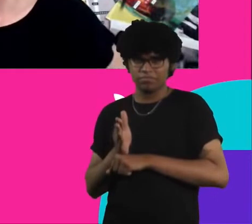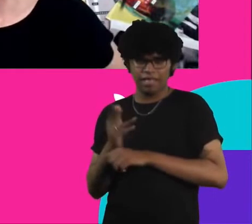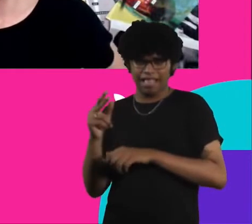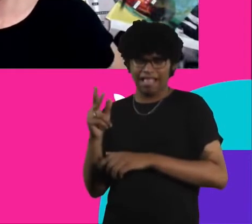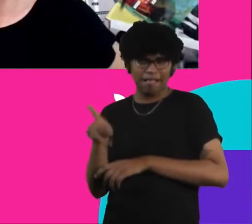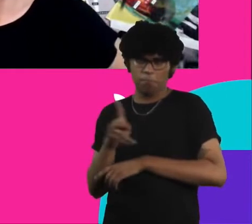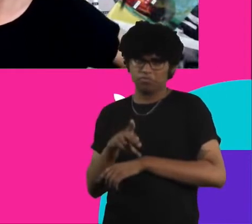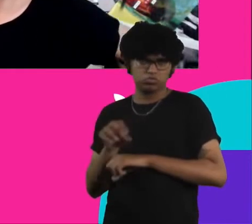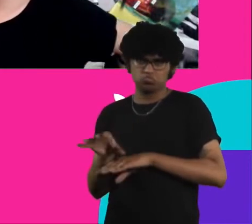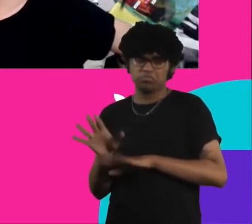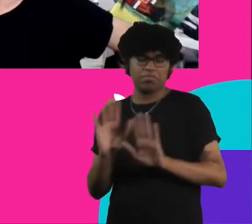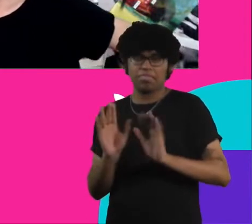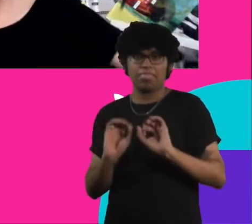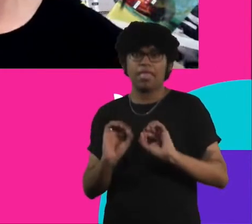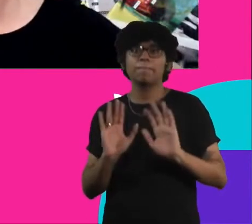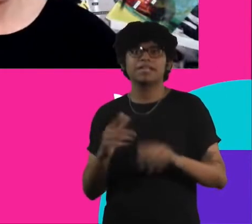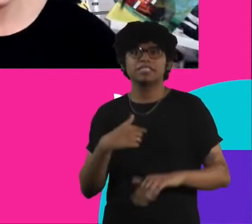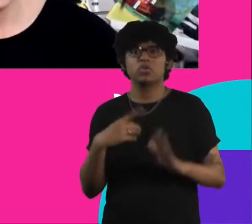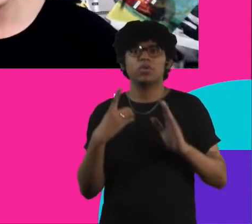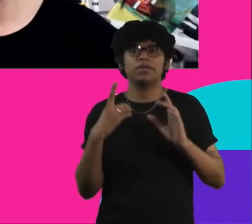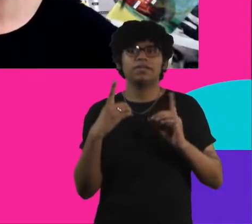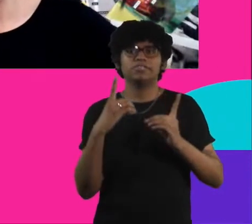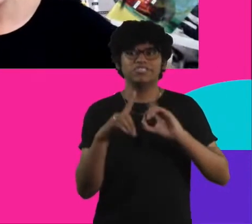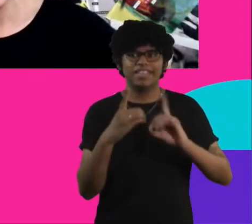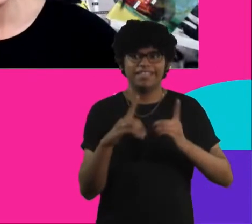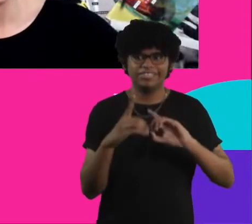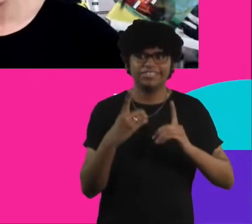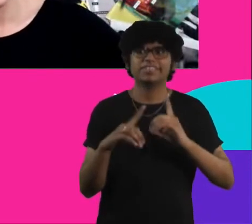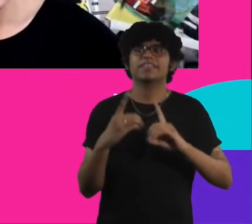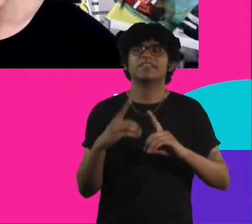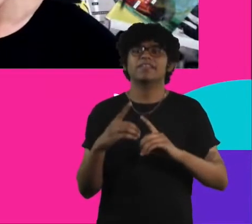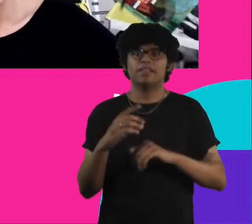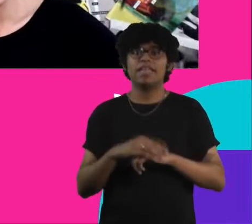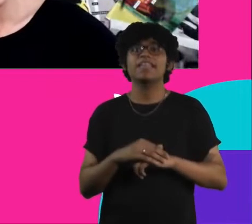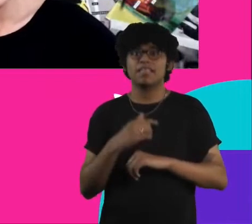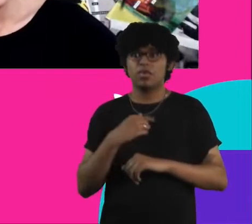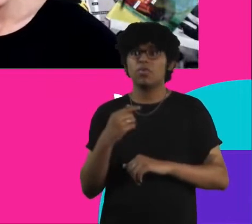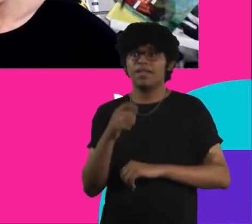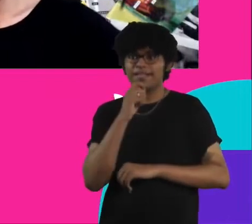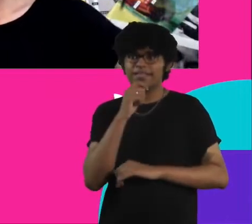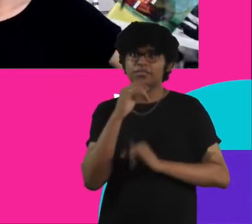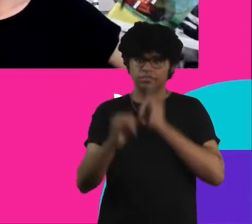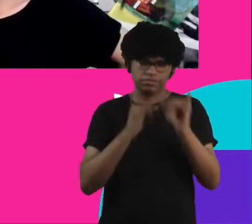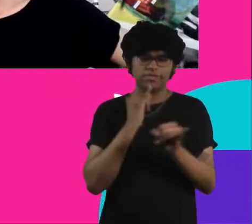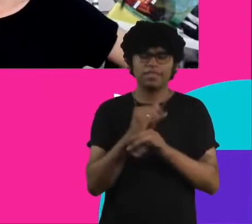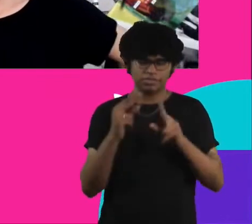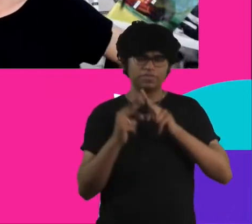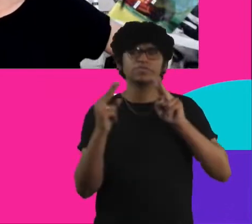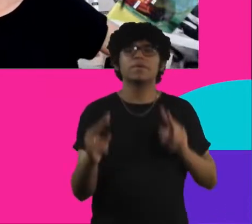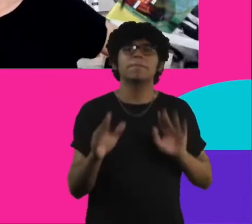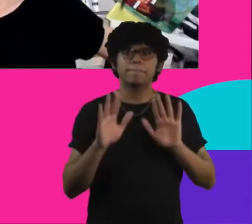da didática, né? Toda semana eu ainda dou aula, eu sou professor ainda da internet, no mundo virtual. Mas eu